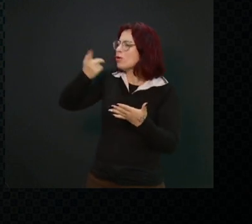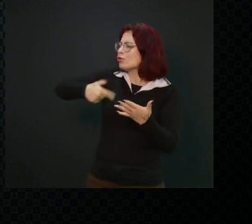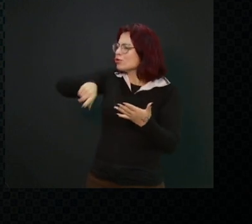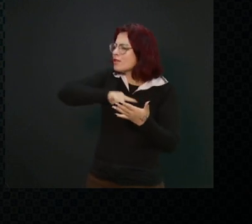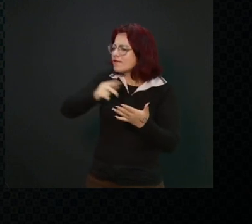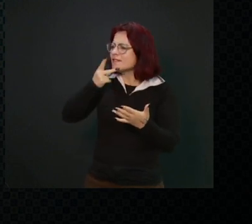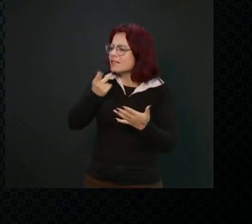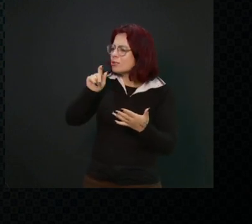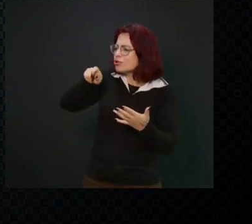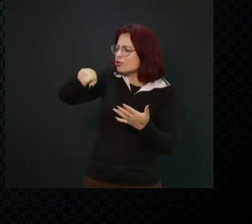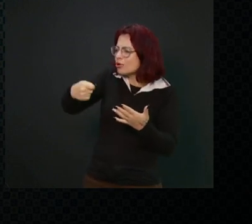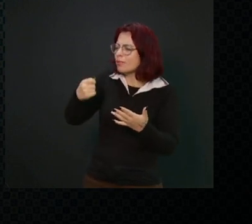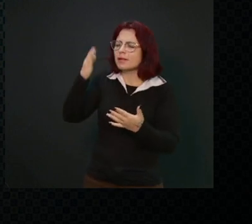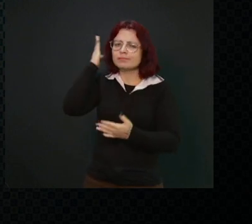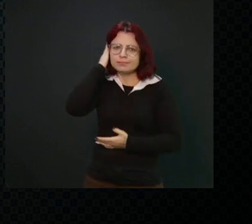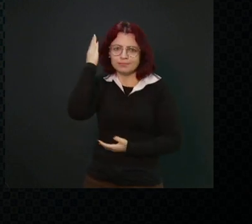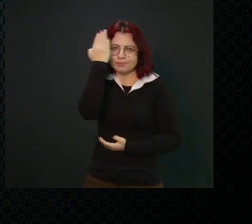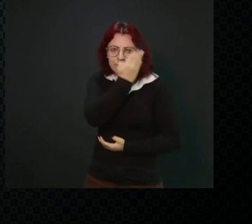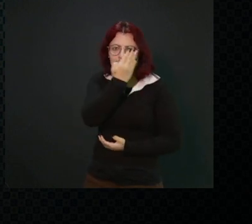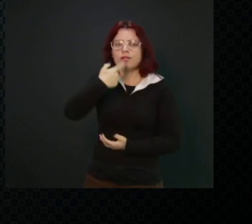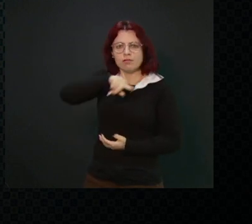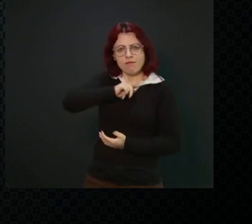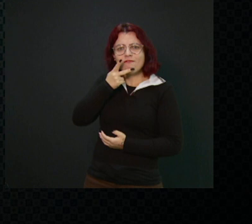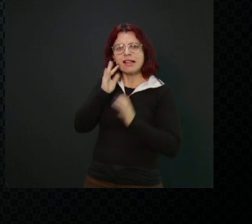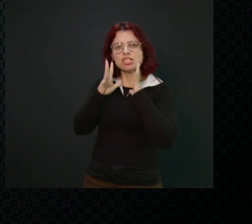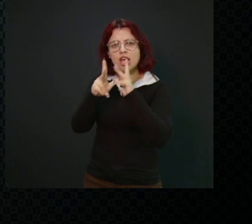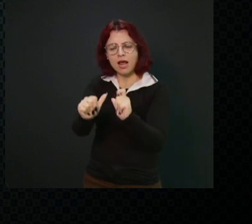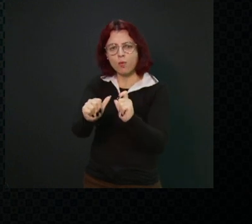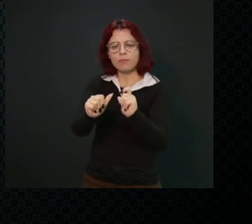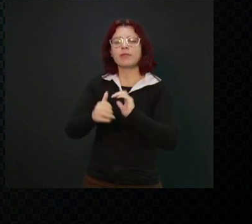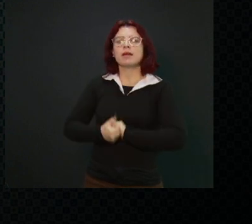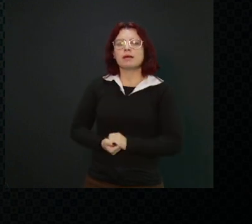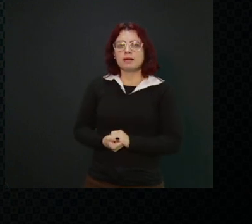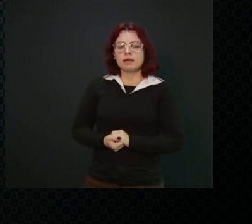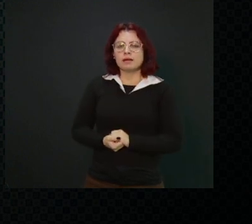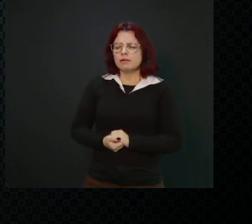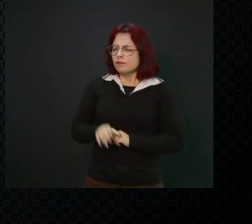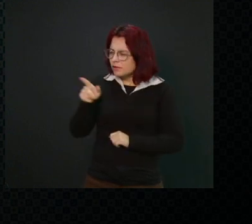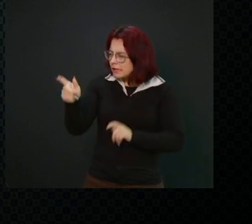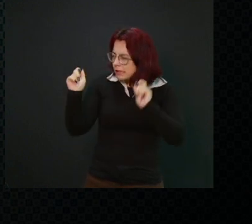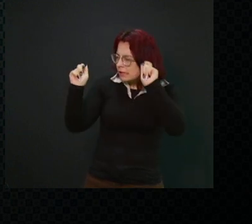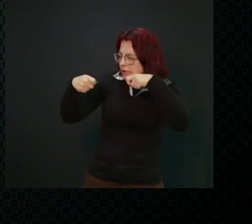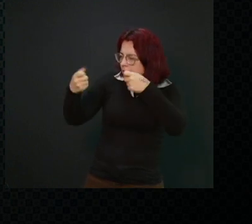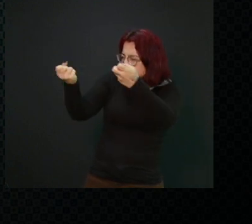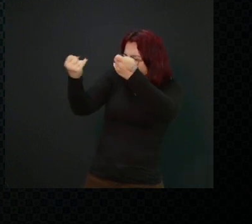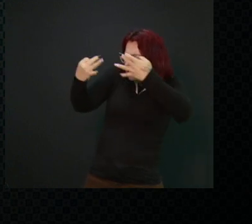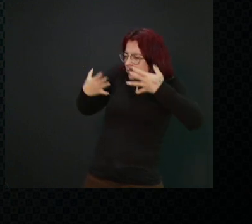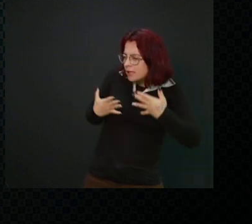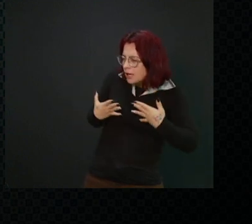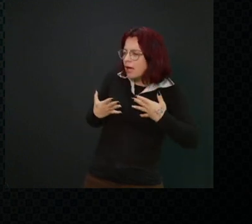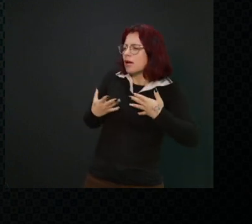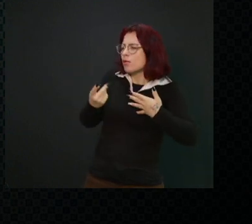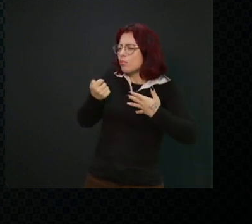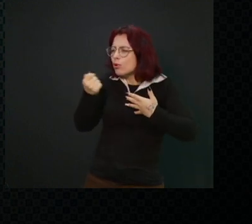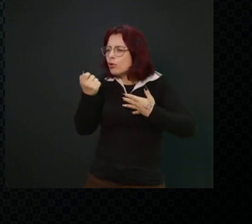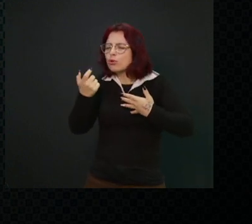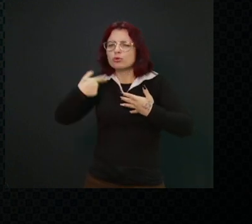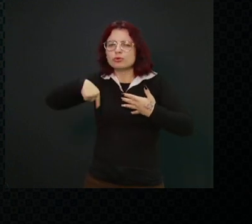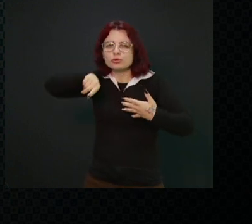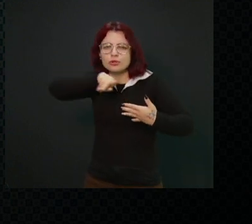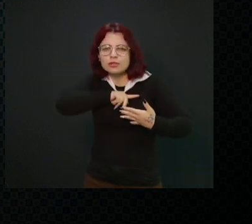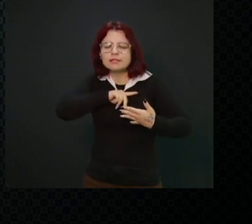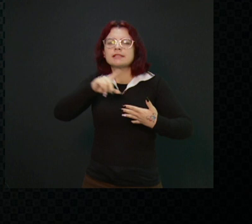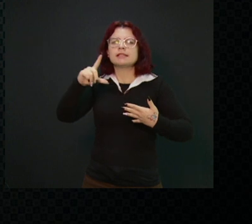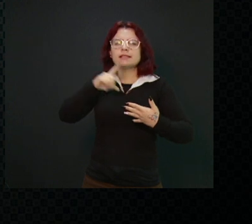de surdo-cegueira, às vezes a gente fala no geral, né? Eu gostaria, se você poderia falar um pouquinho para nós, hoje a gente tem